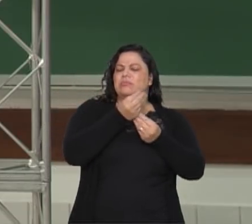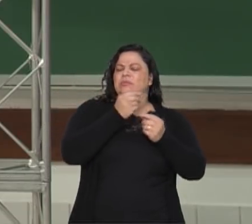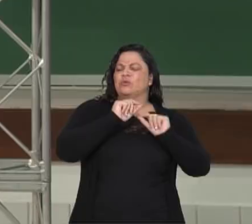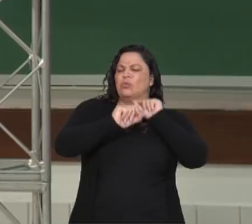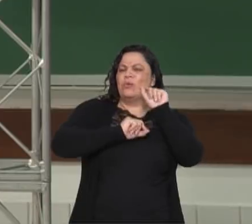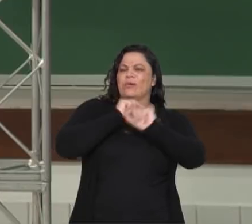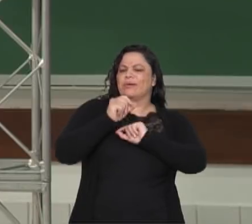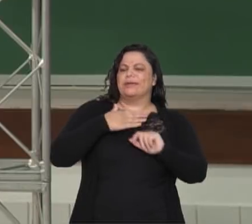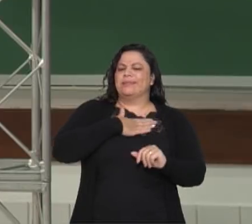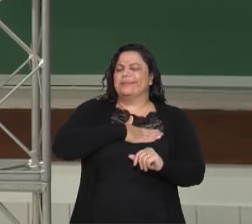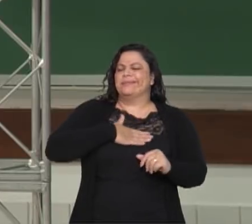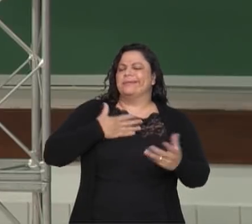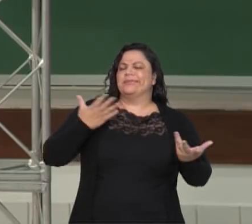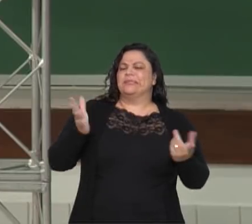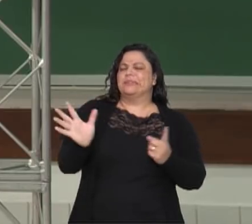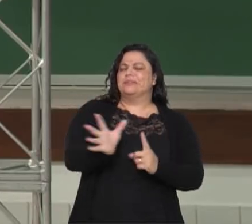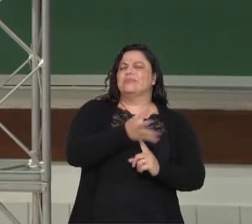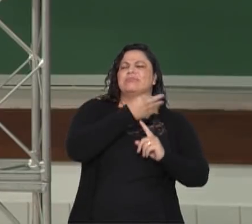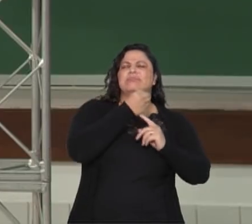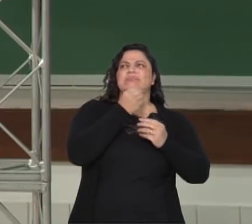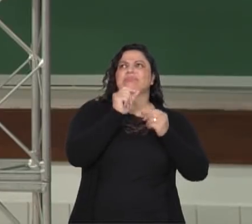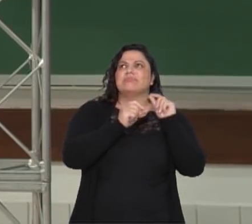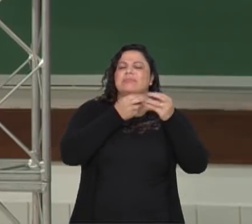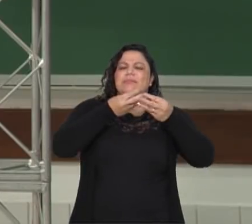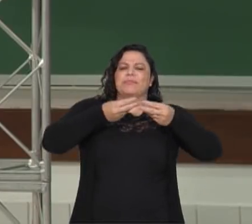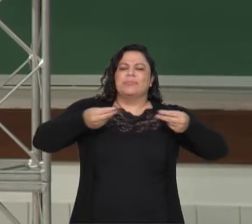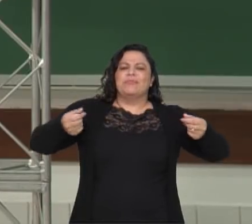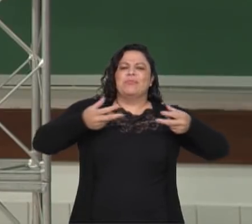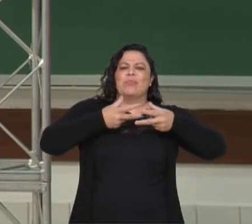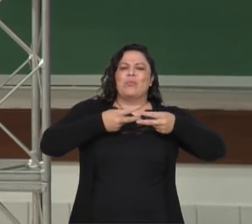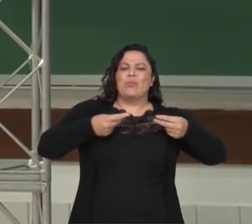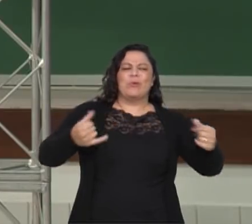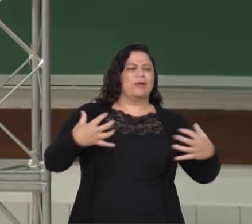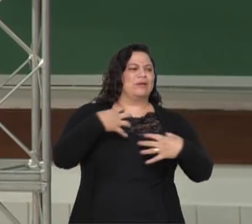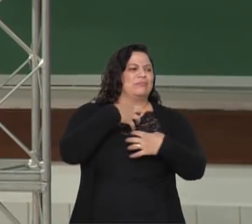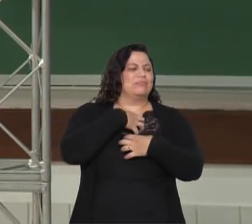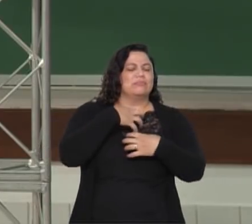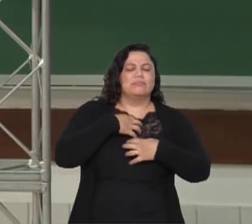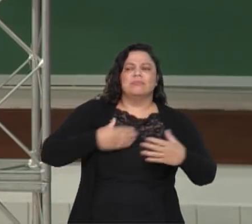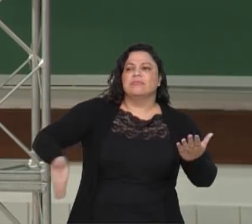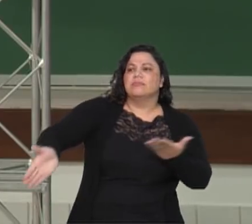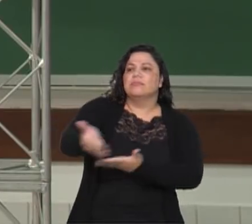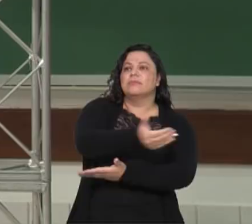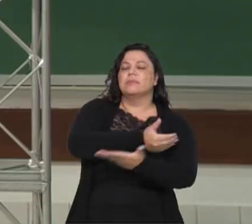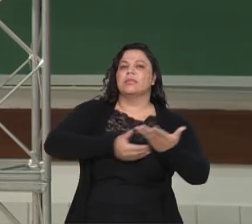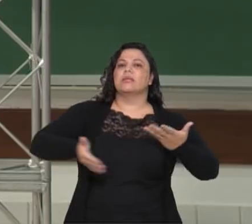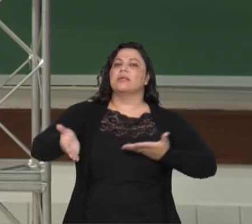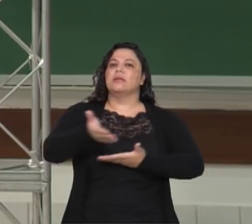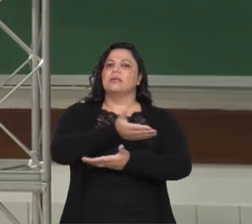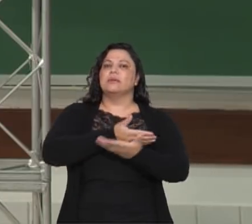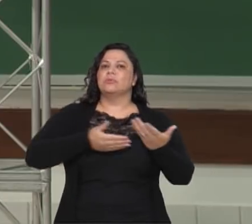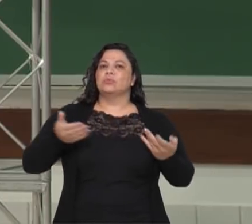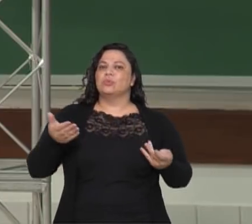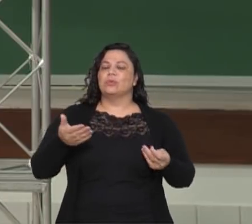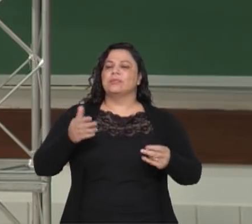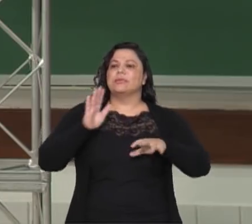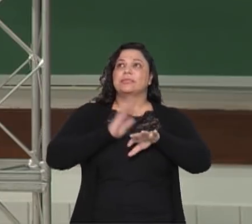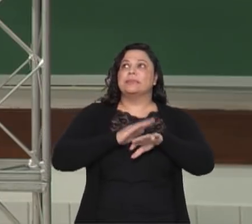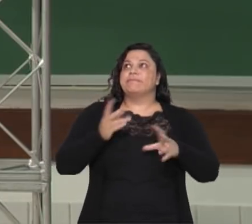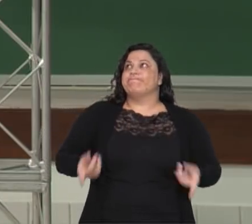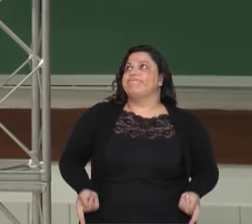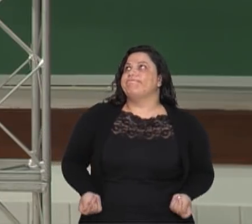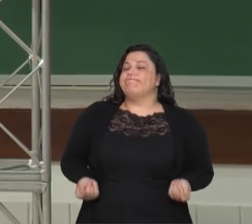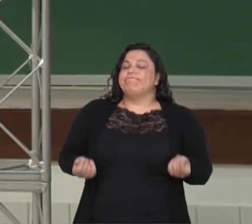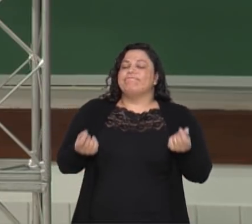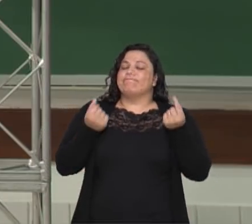arte, encontrar relações cada vez mais ricas com a nossa vida